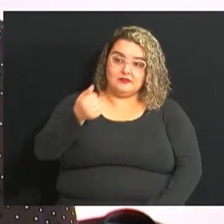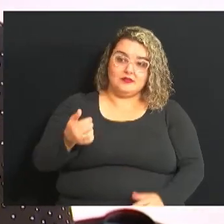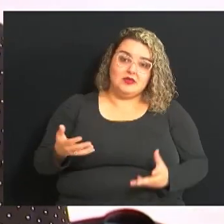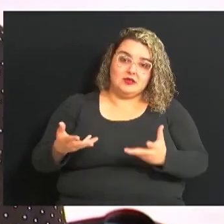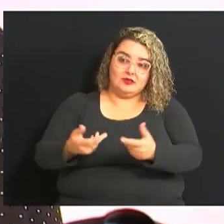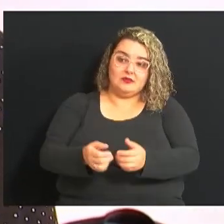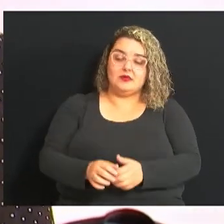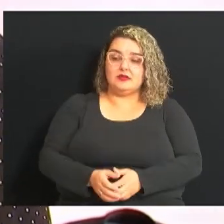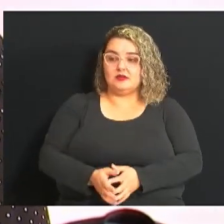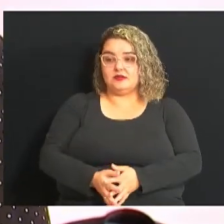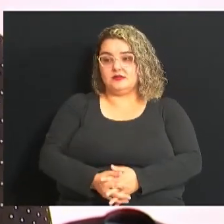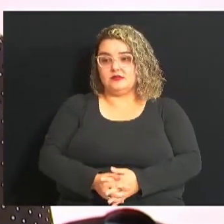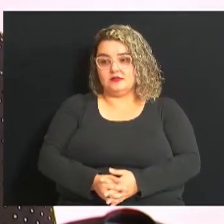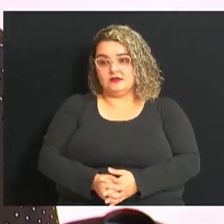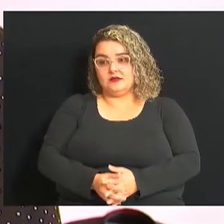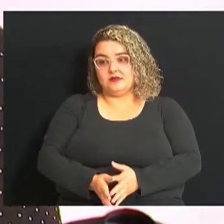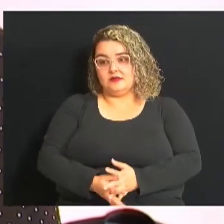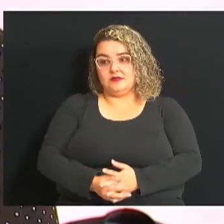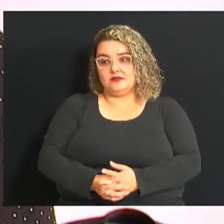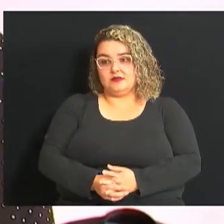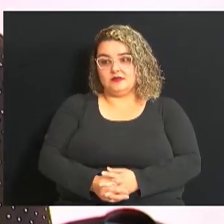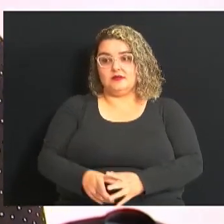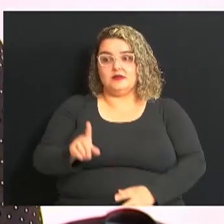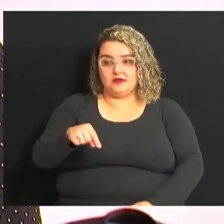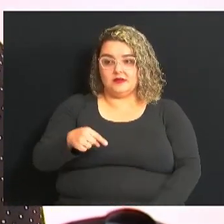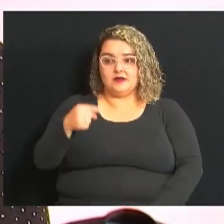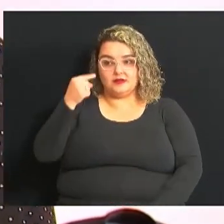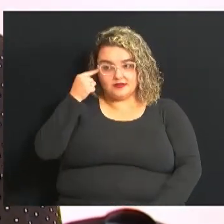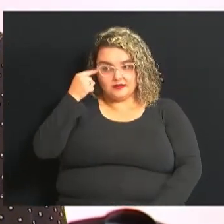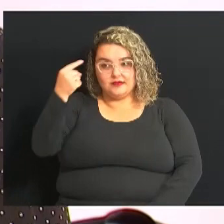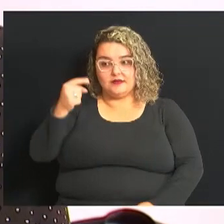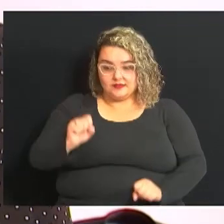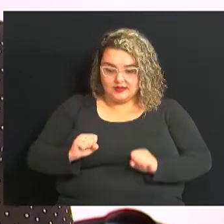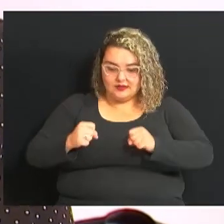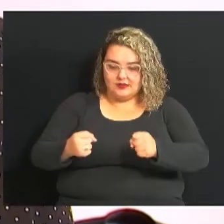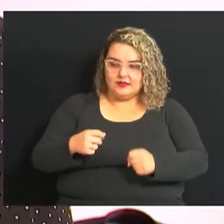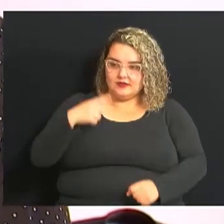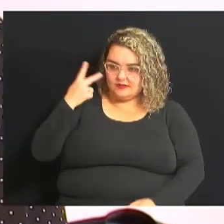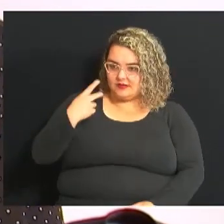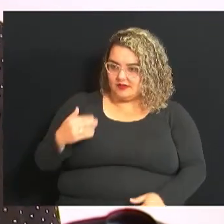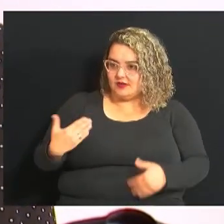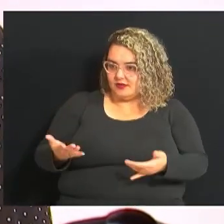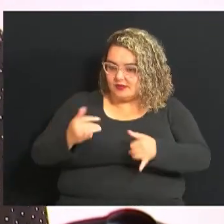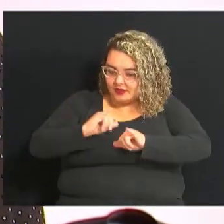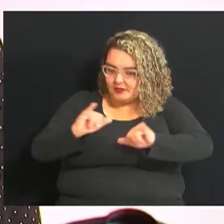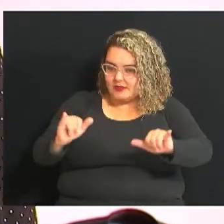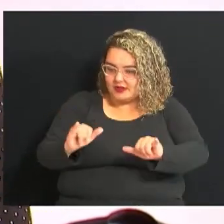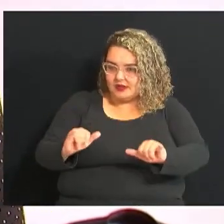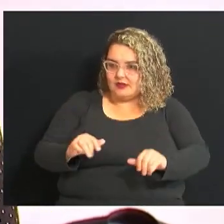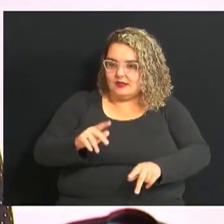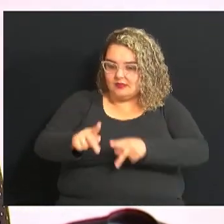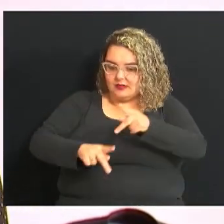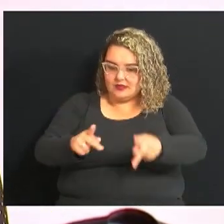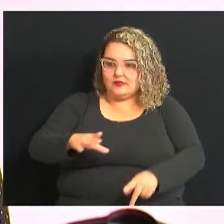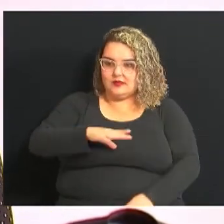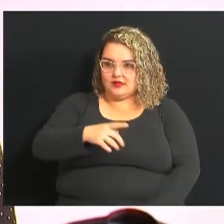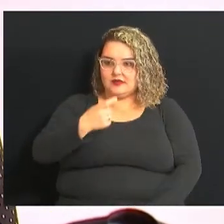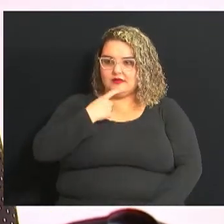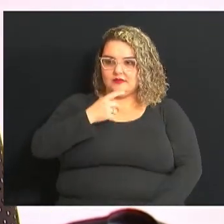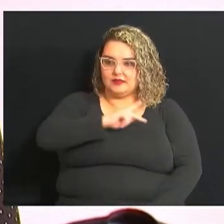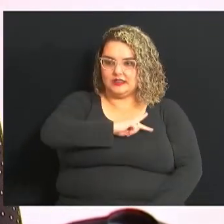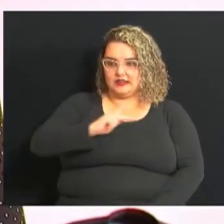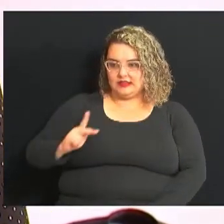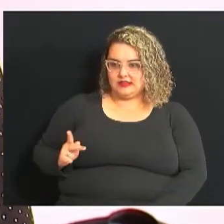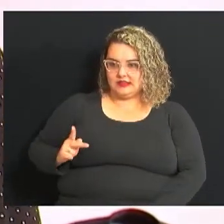todos, né, é essa minha luta na política. Qual o recado que a senhora deixa para a população de Campinas, presidente?